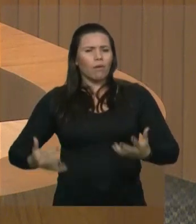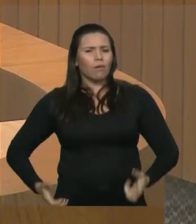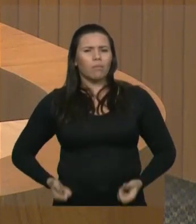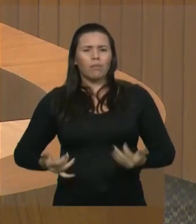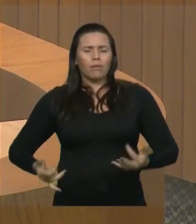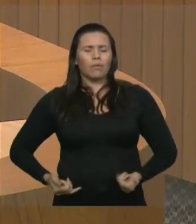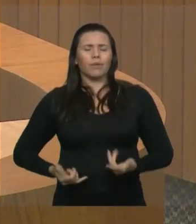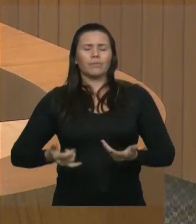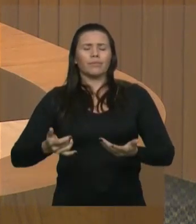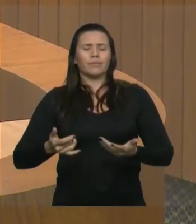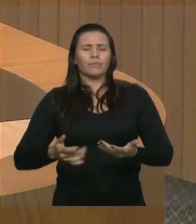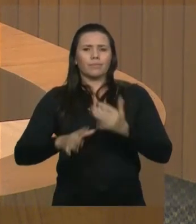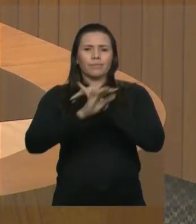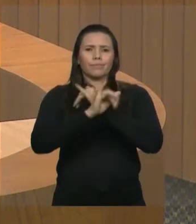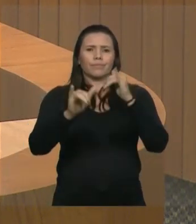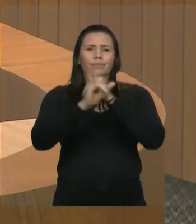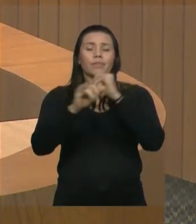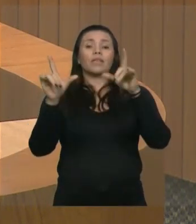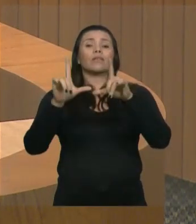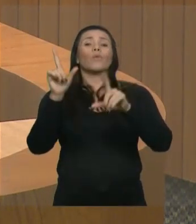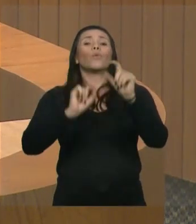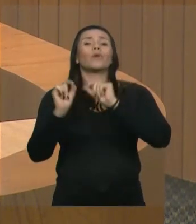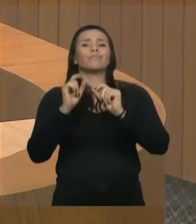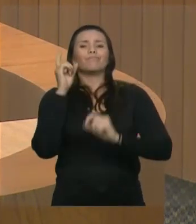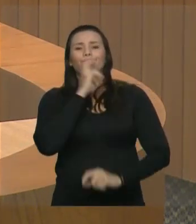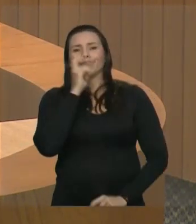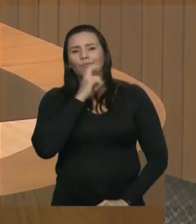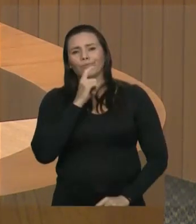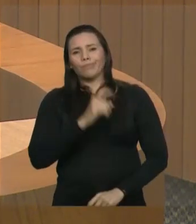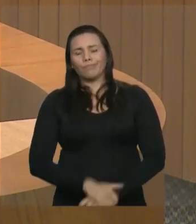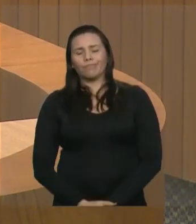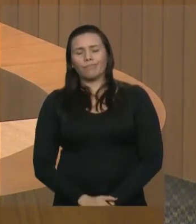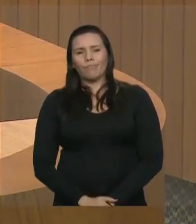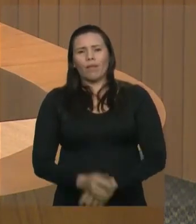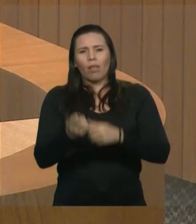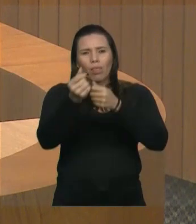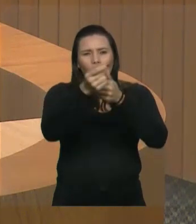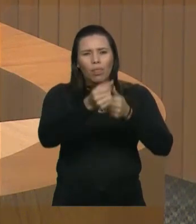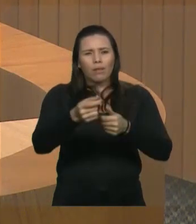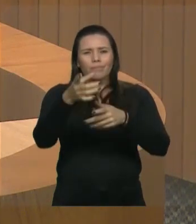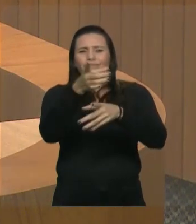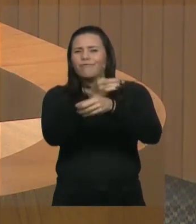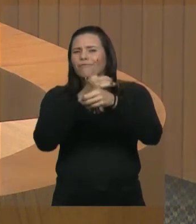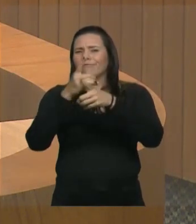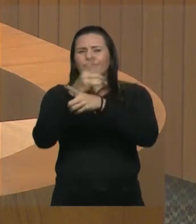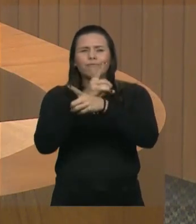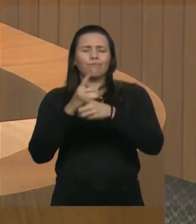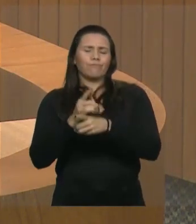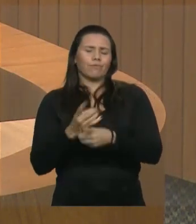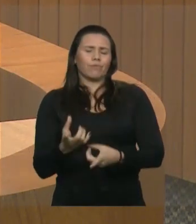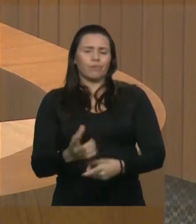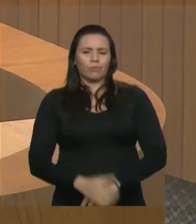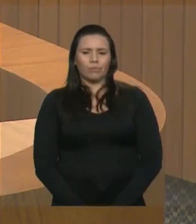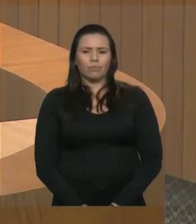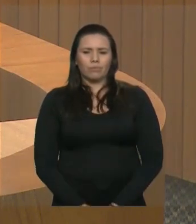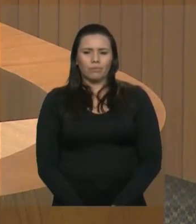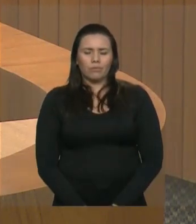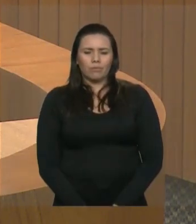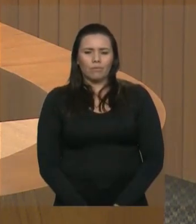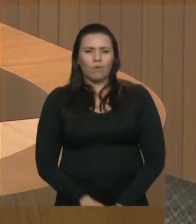mentira. Gastando dinheiro da população maranhense. Senhoras e senhores, esse é o governador da